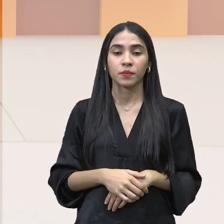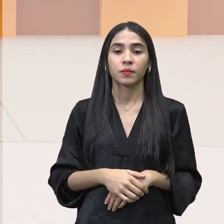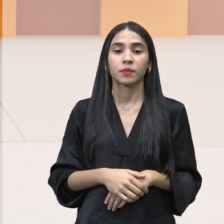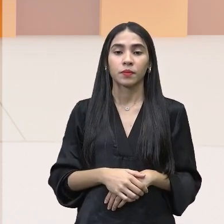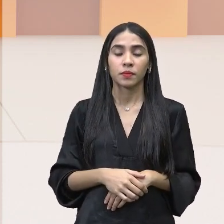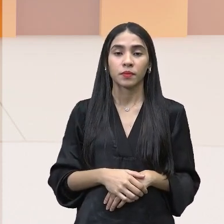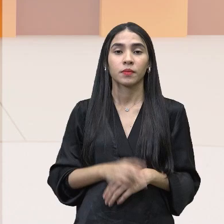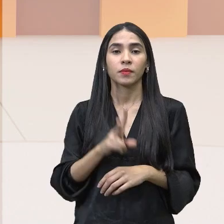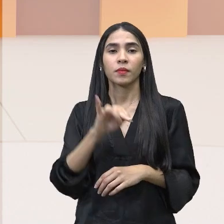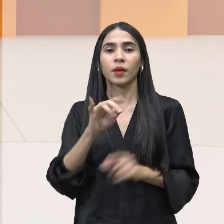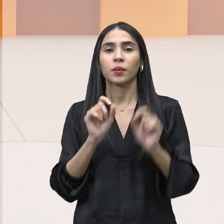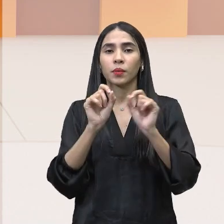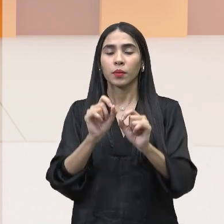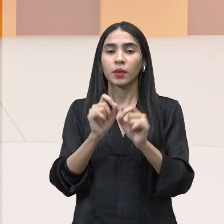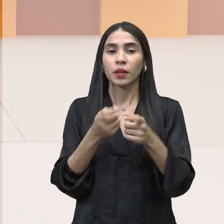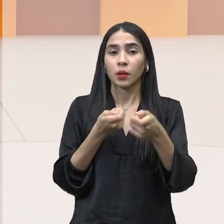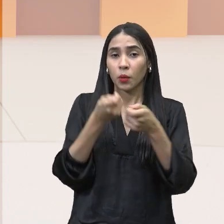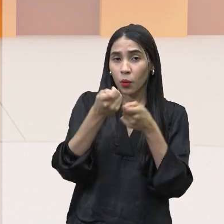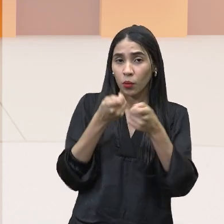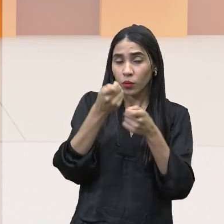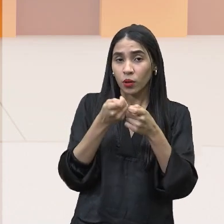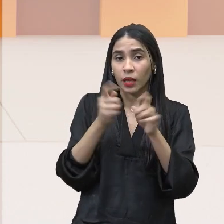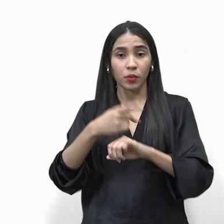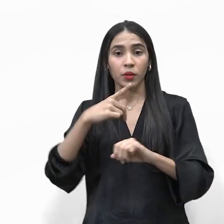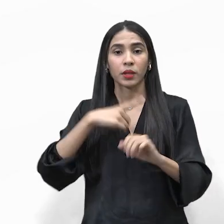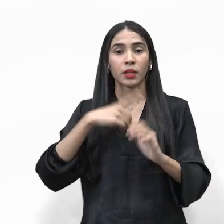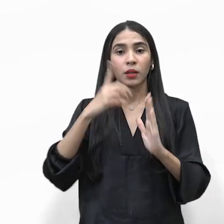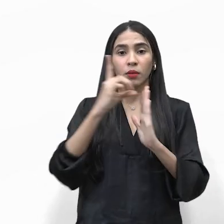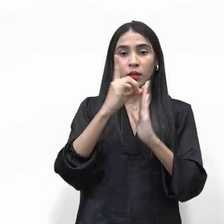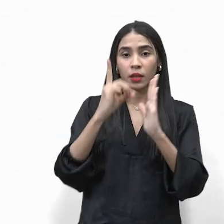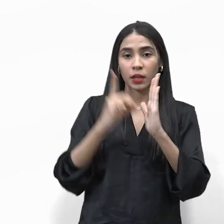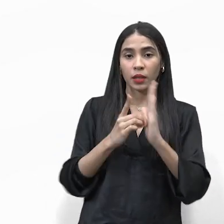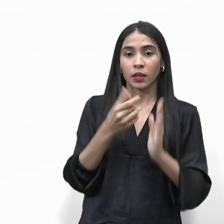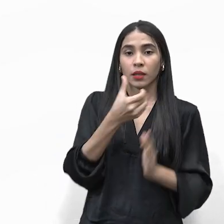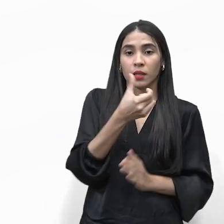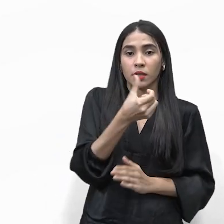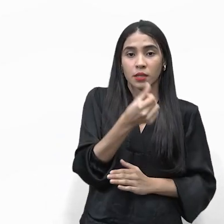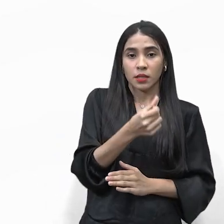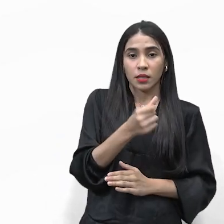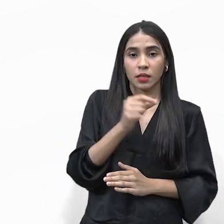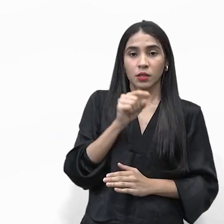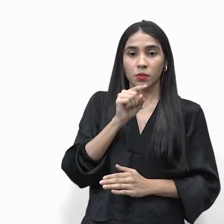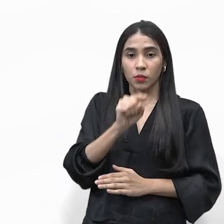é aquele que vai coordenar esse projeto. Depois, o decreto número